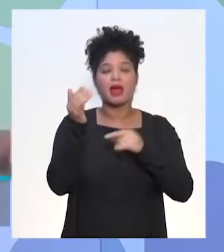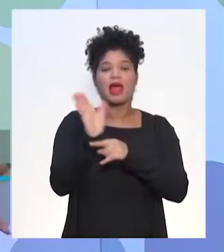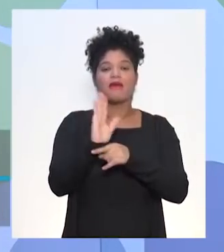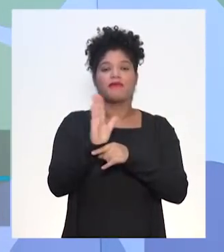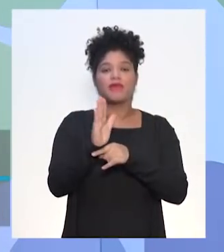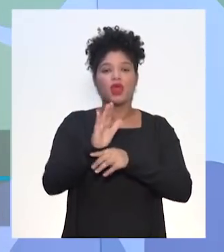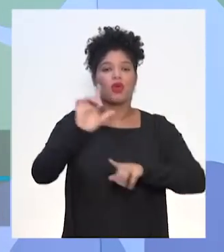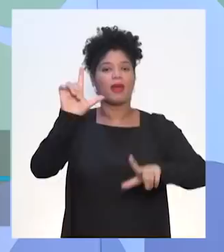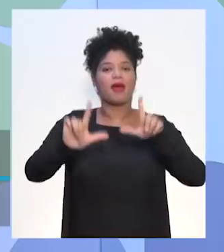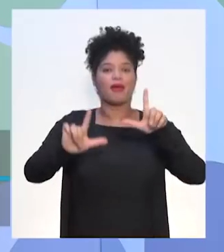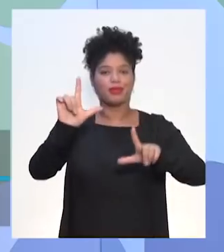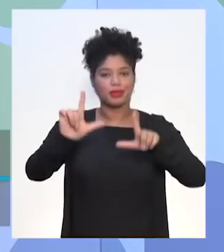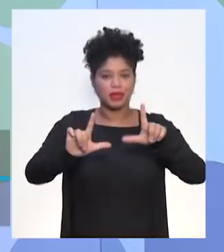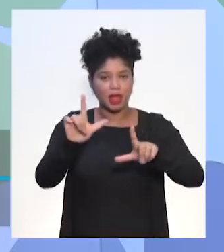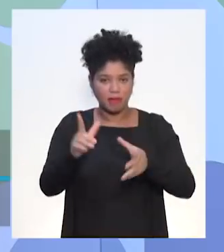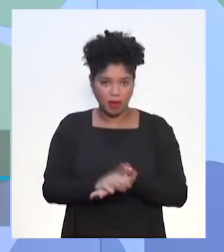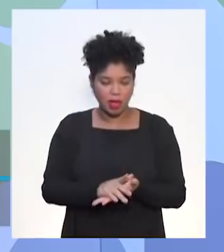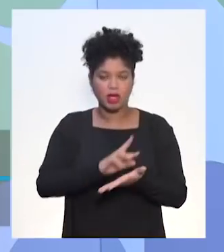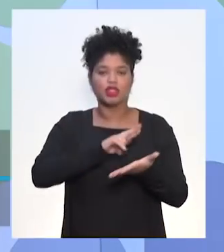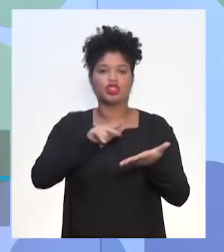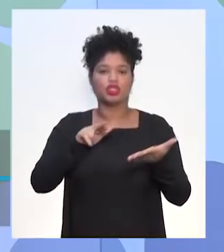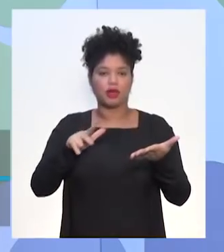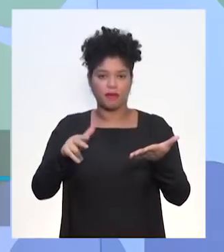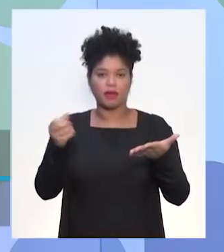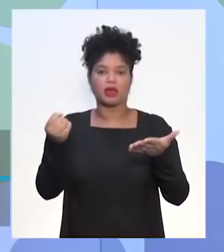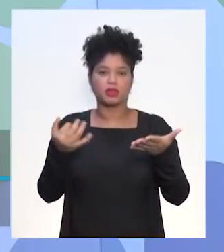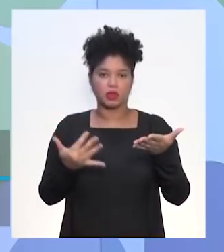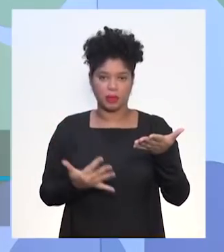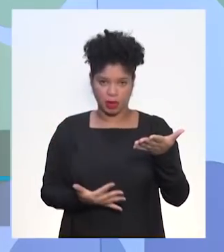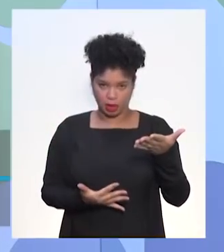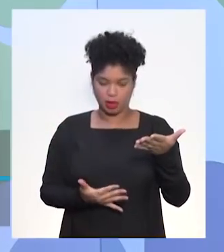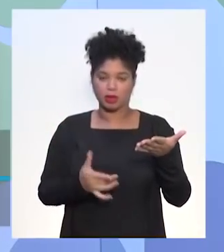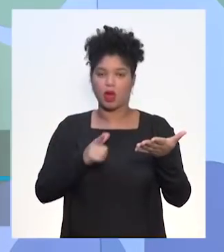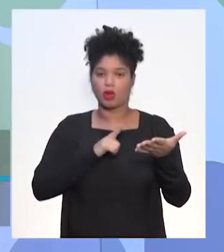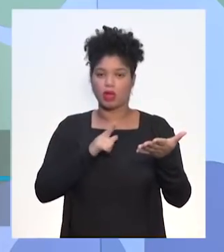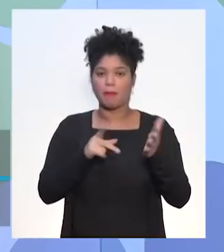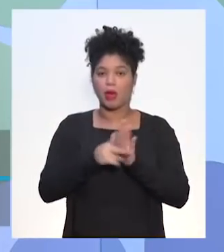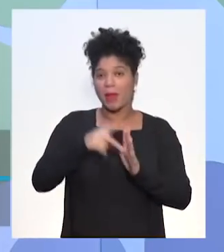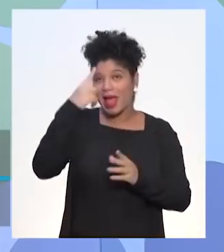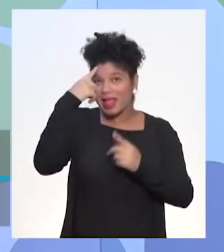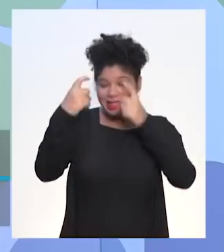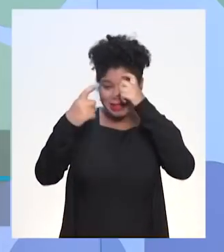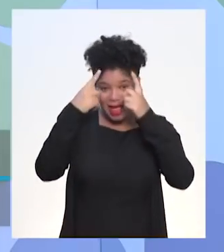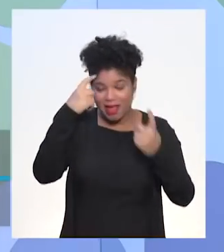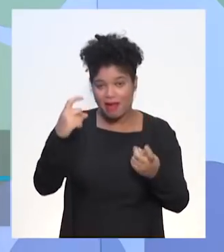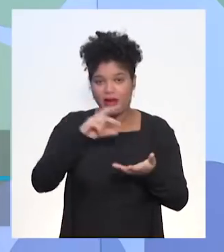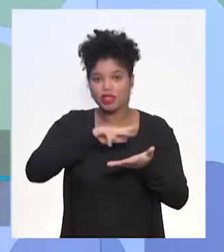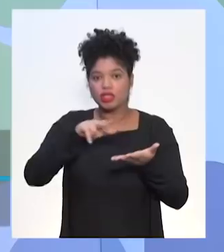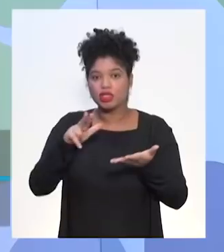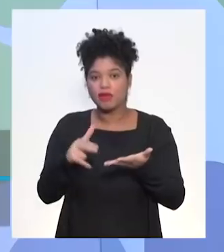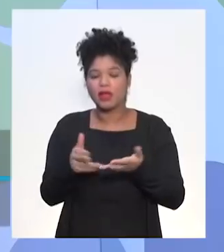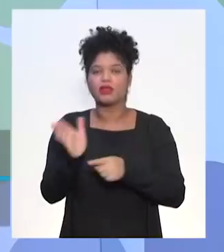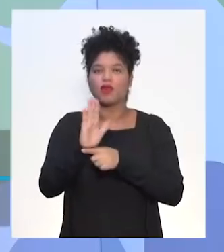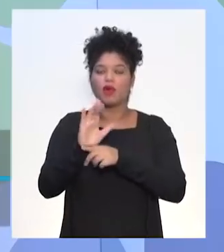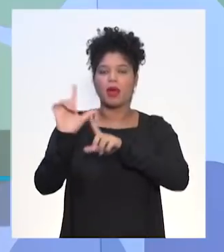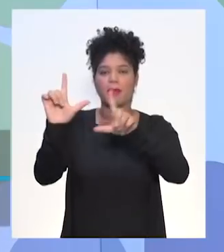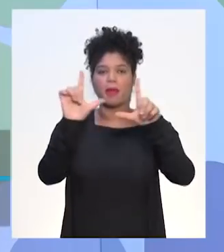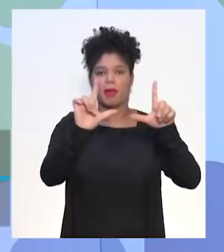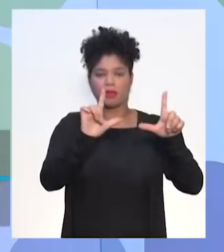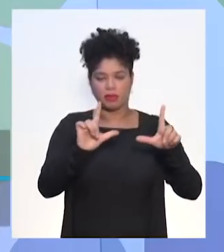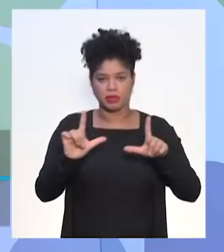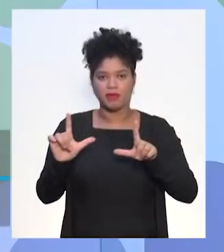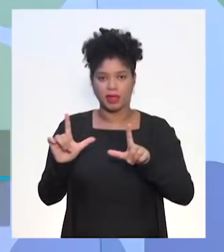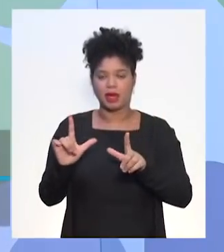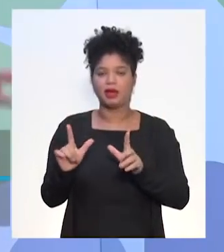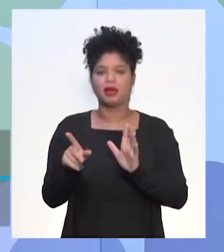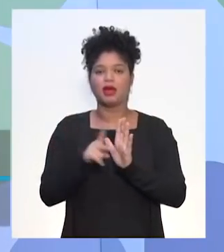Nos meios de comunicação também. Ali você colocando ali ideologias, né? Fazendo aquelas propagandas que a gente coloca aí